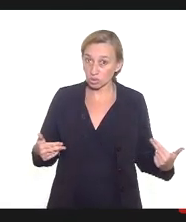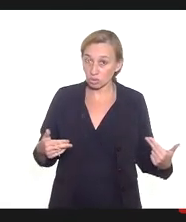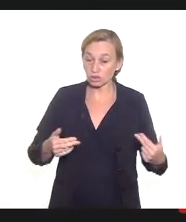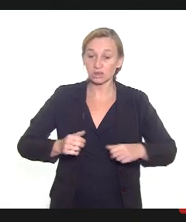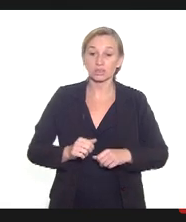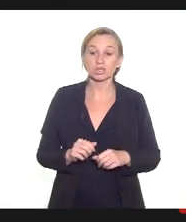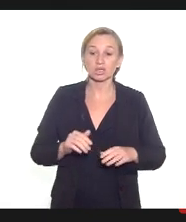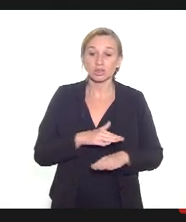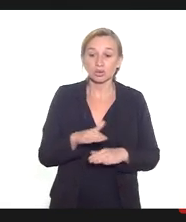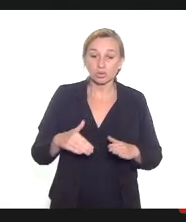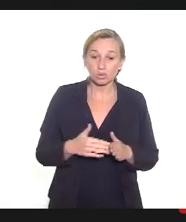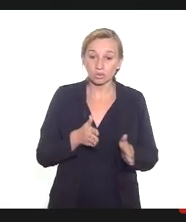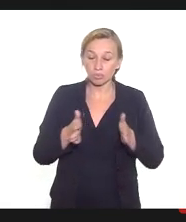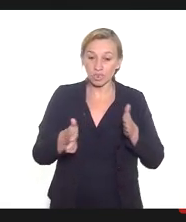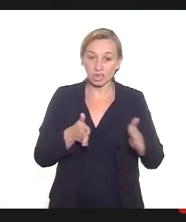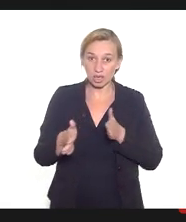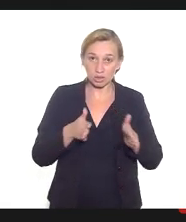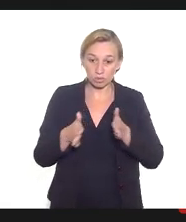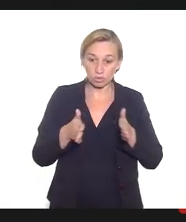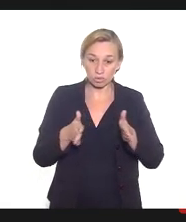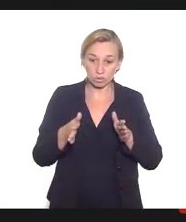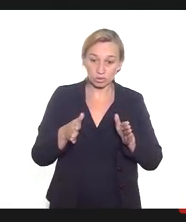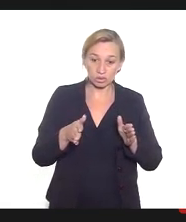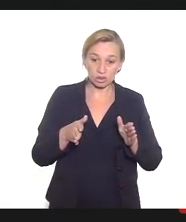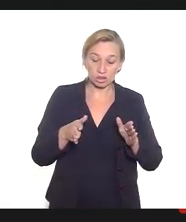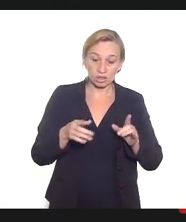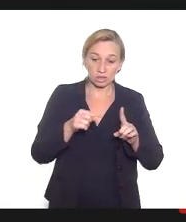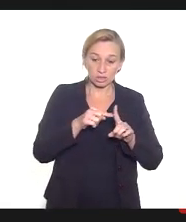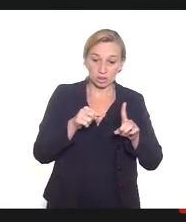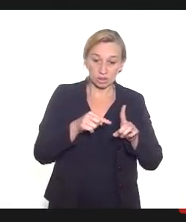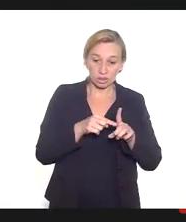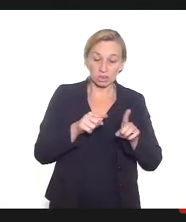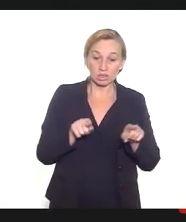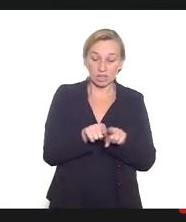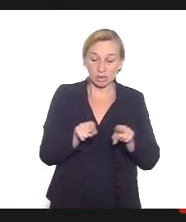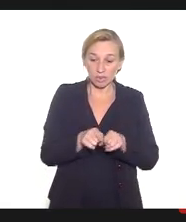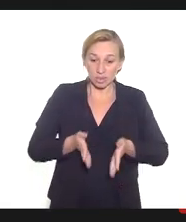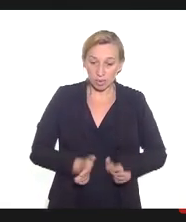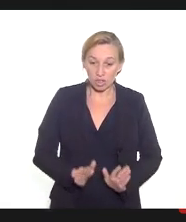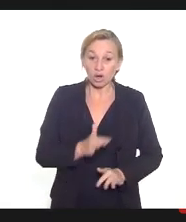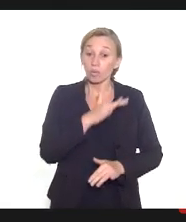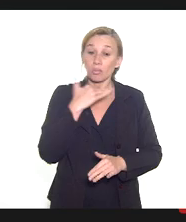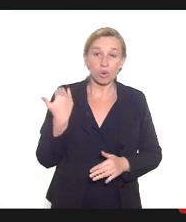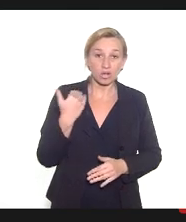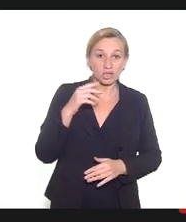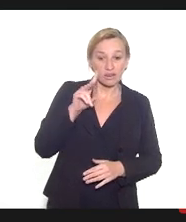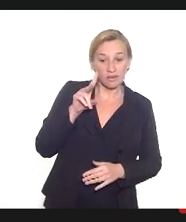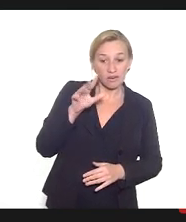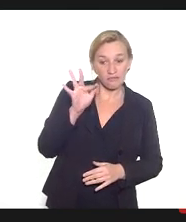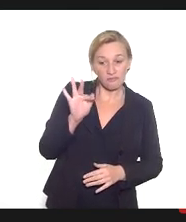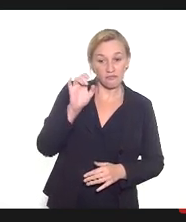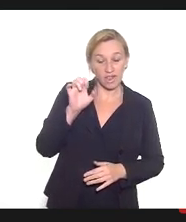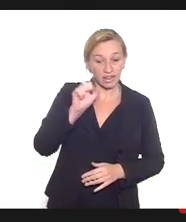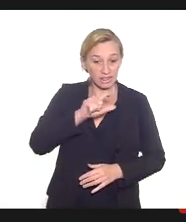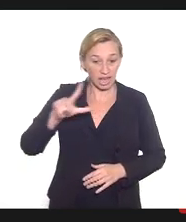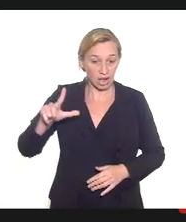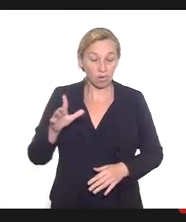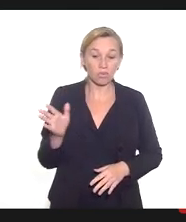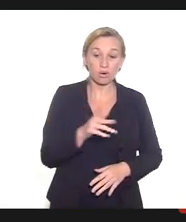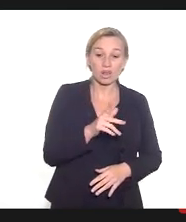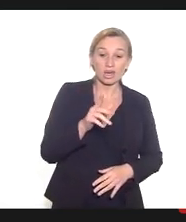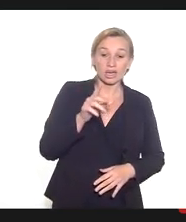o o o da gestação e o período pós-parto maior risco de morte fetal parto prematuro o pré-eclâmpsia